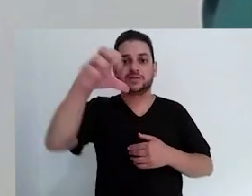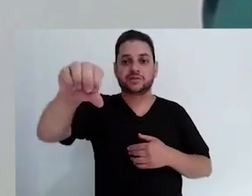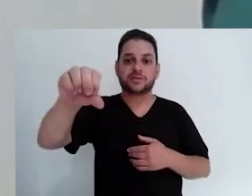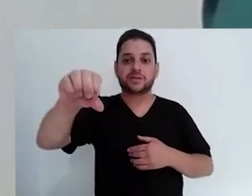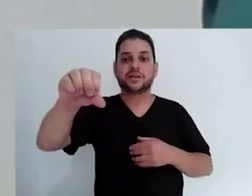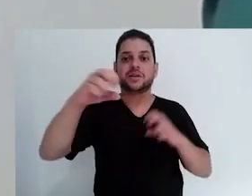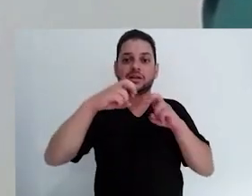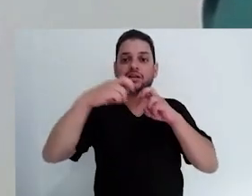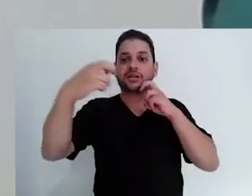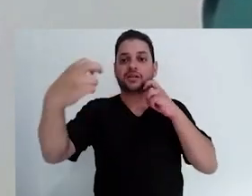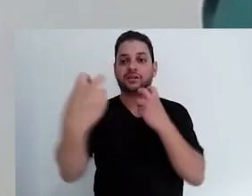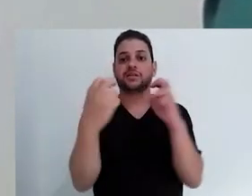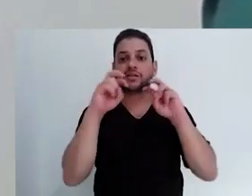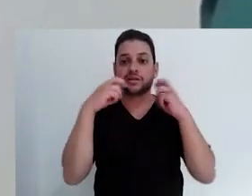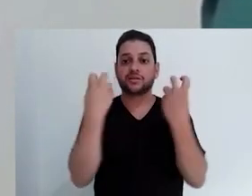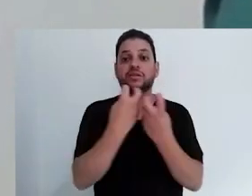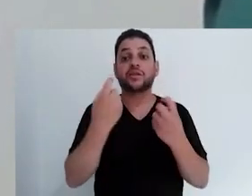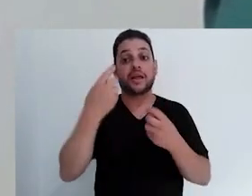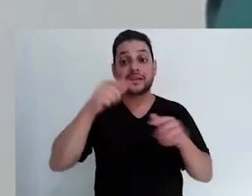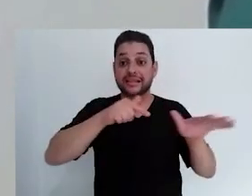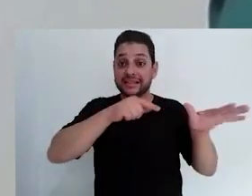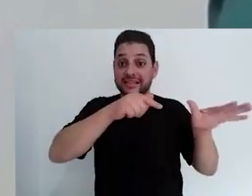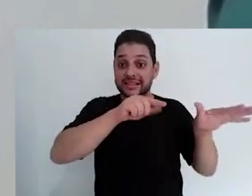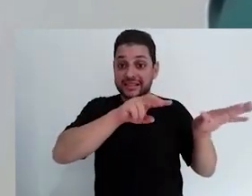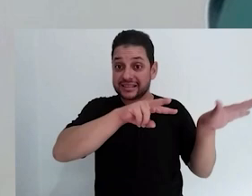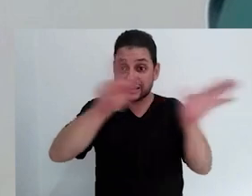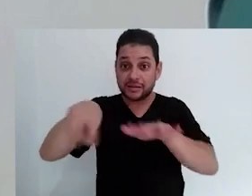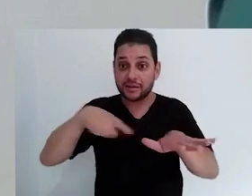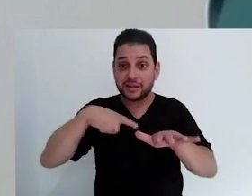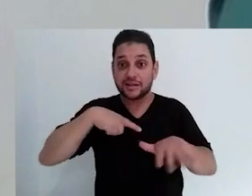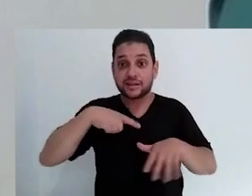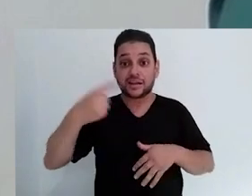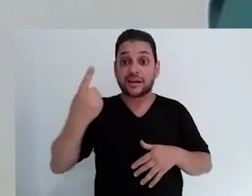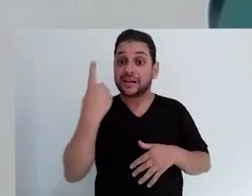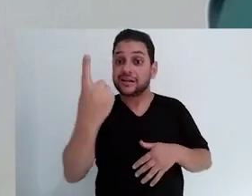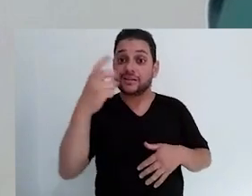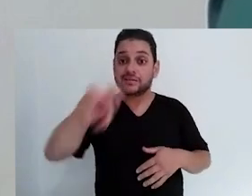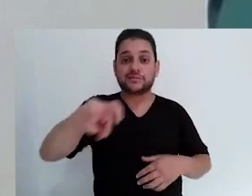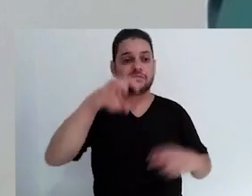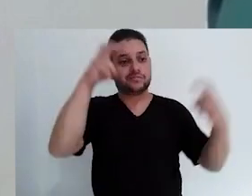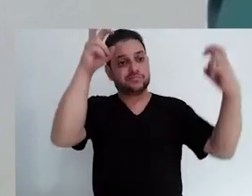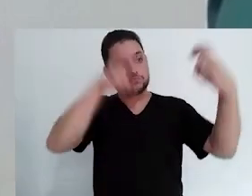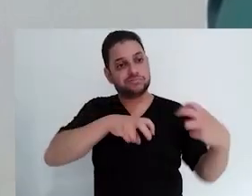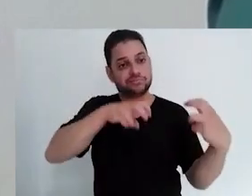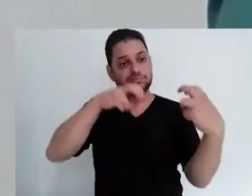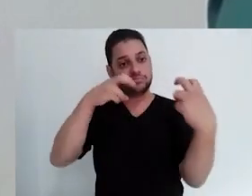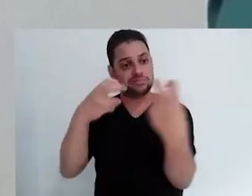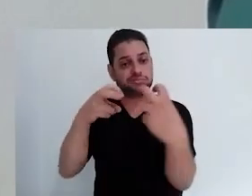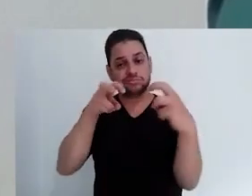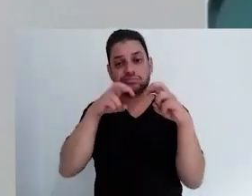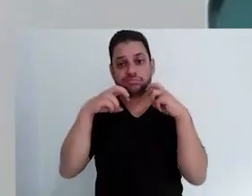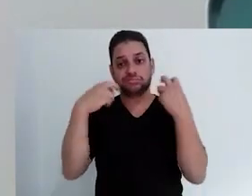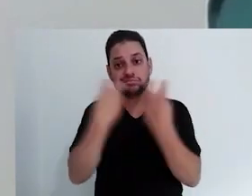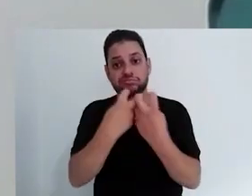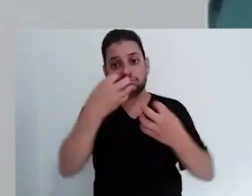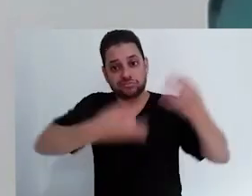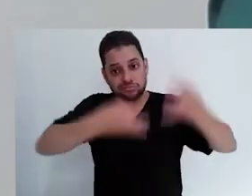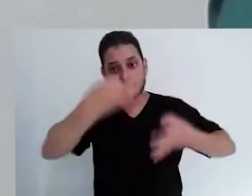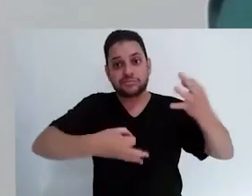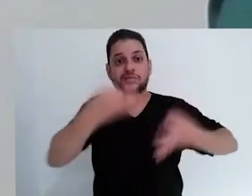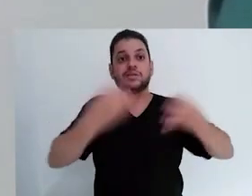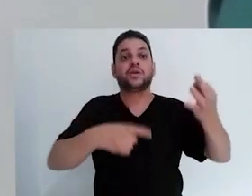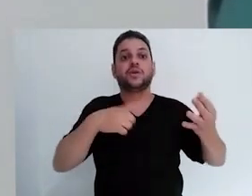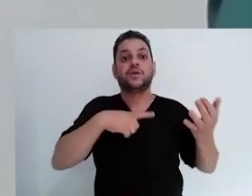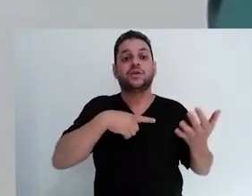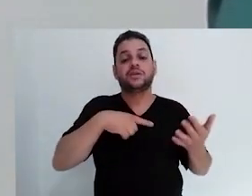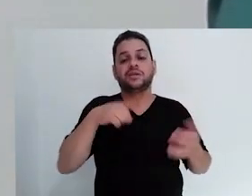média de 15 audiências por semana. Hoje a gente tem 275 processos pendentes de sentença por incapacidade